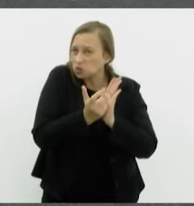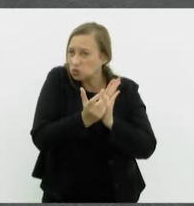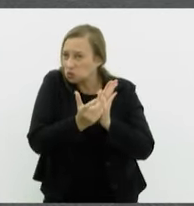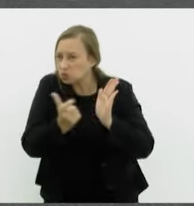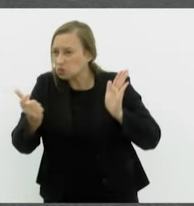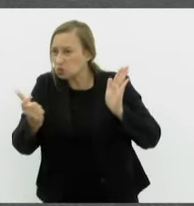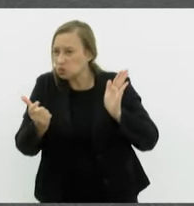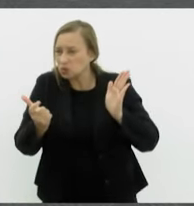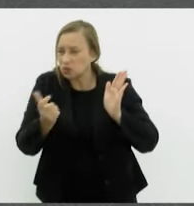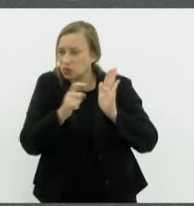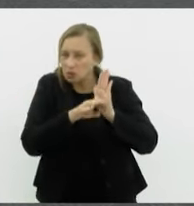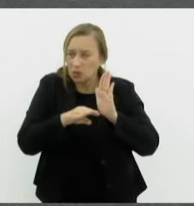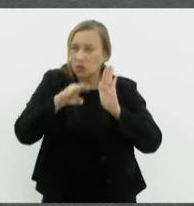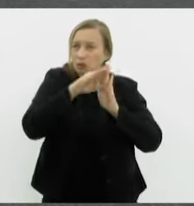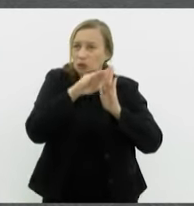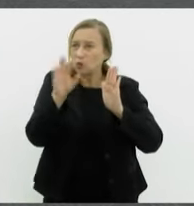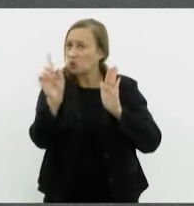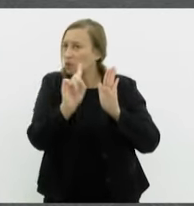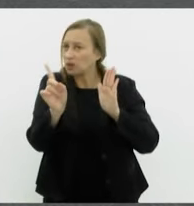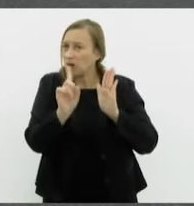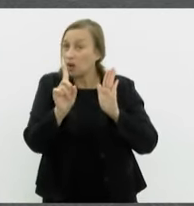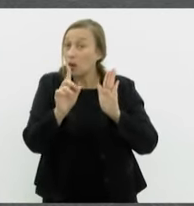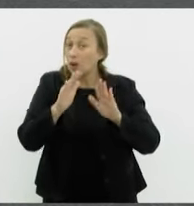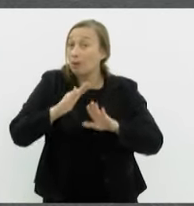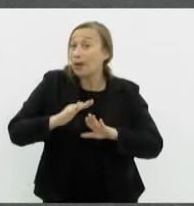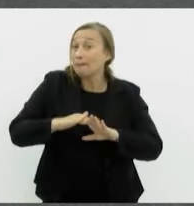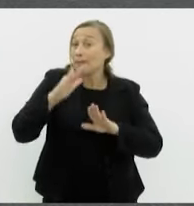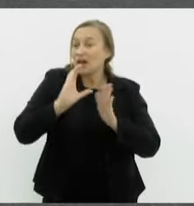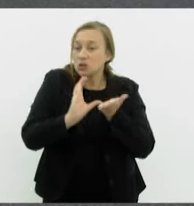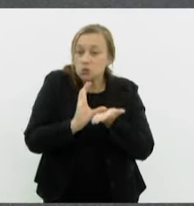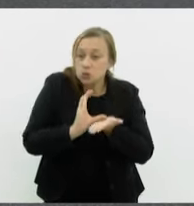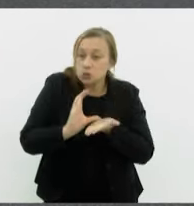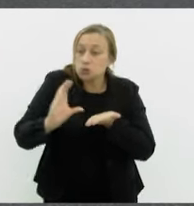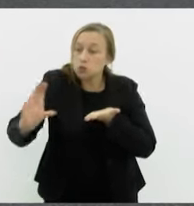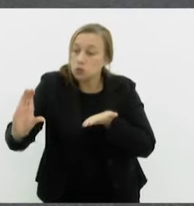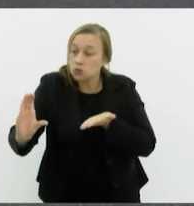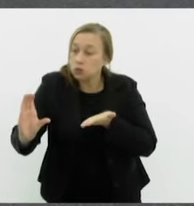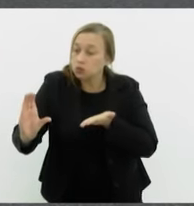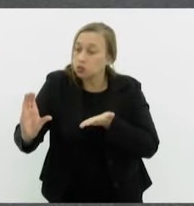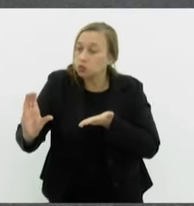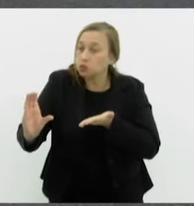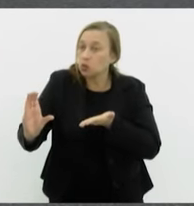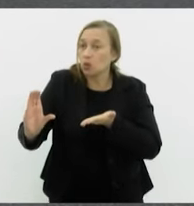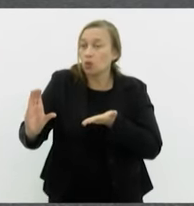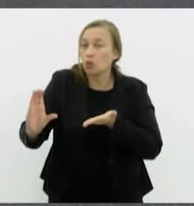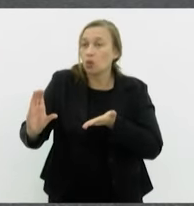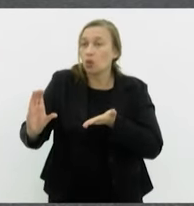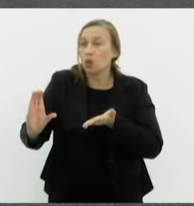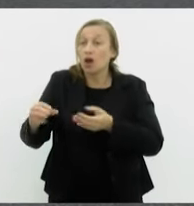centavo, mas dá mais recursos àqueles municípios,